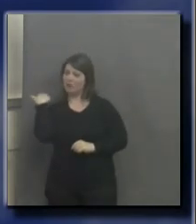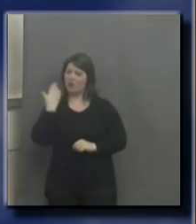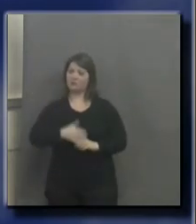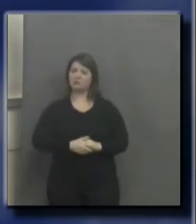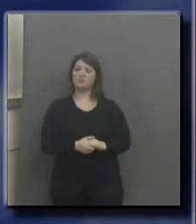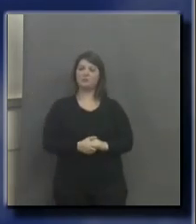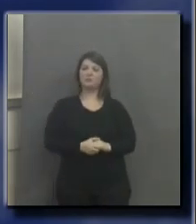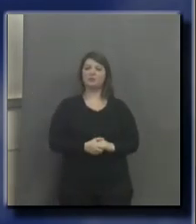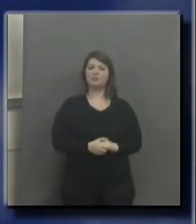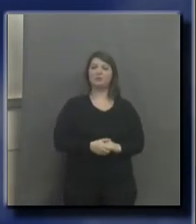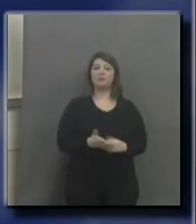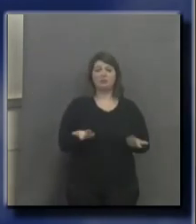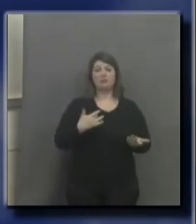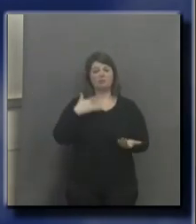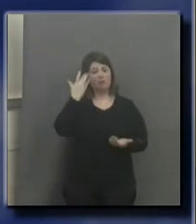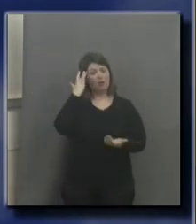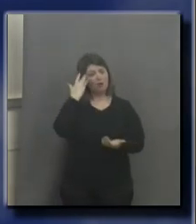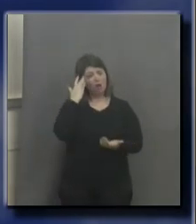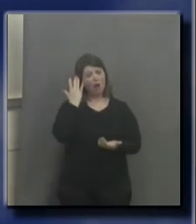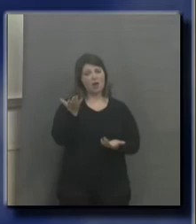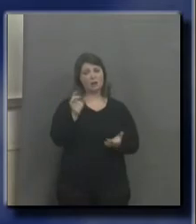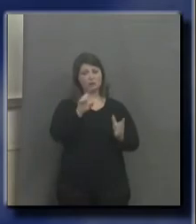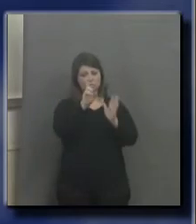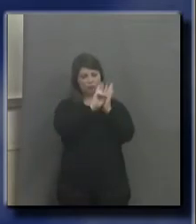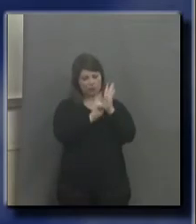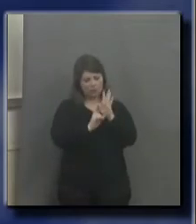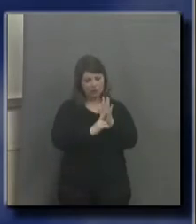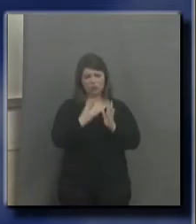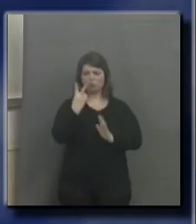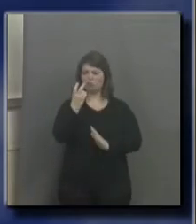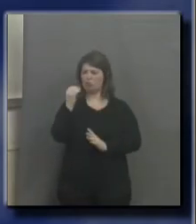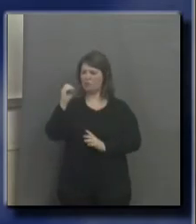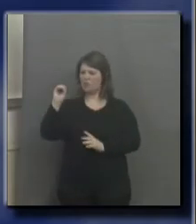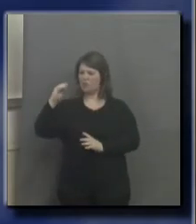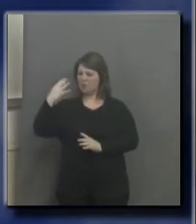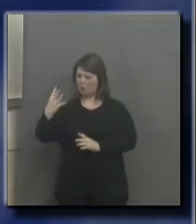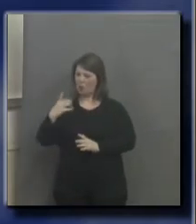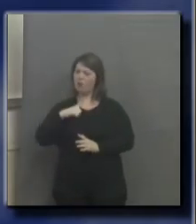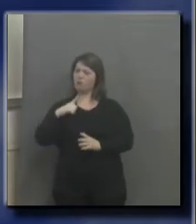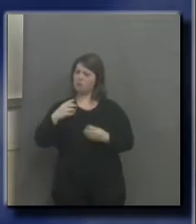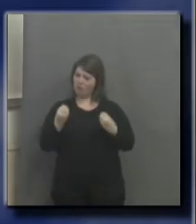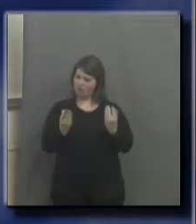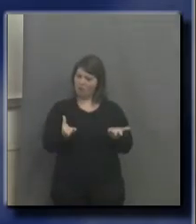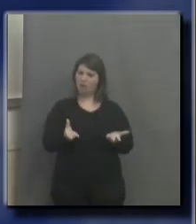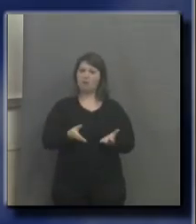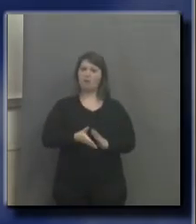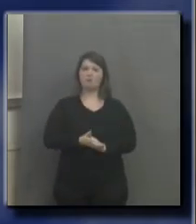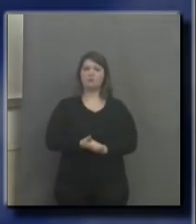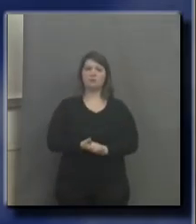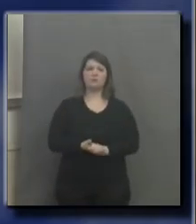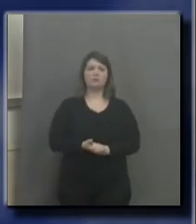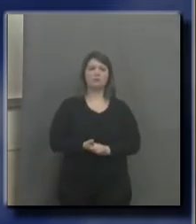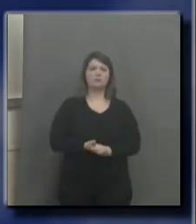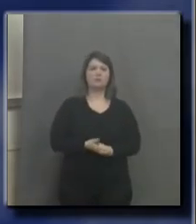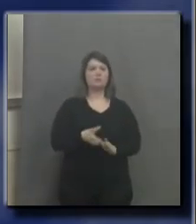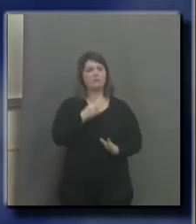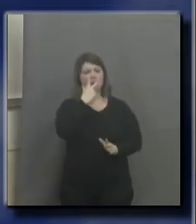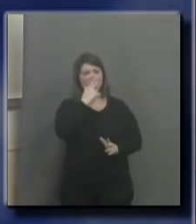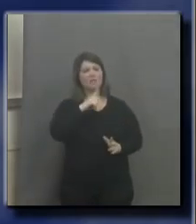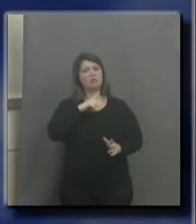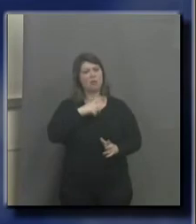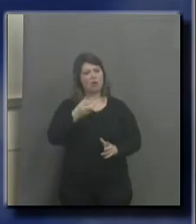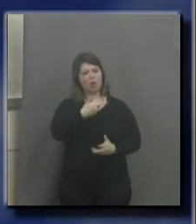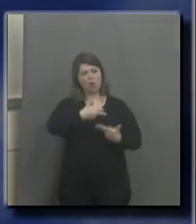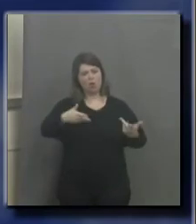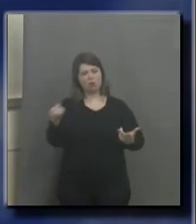anterior. Eu acho até que essas diretrizes de 2004 trouxeram tantas coisas novas,